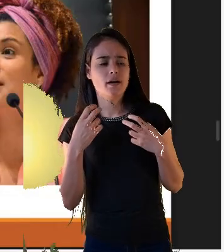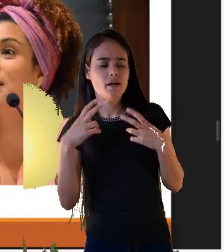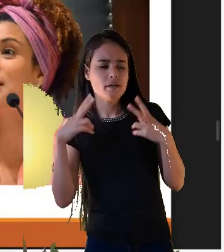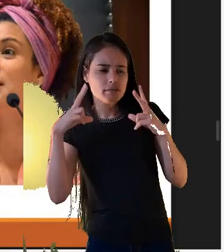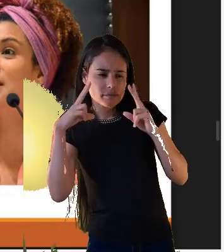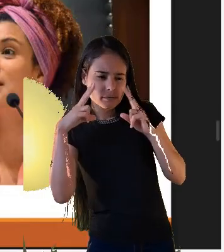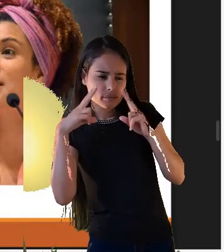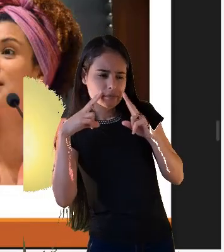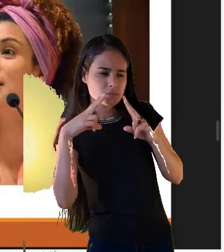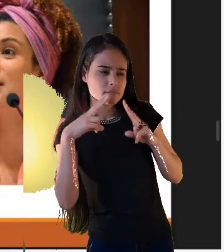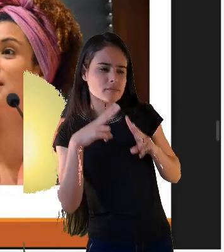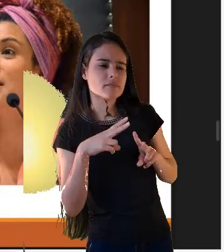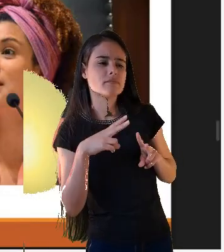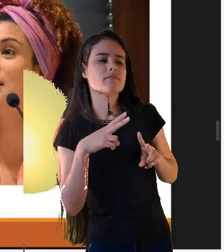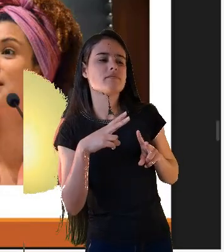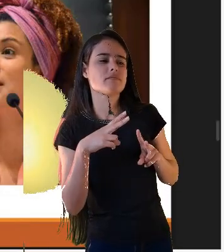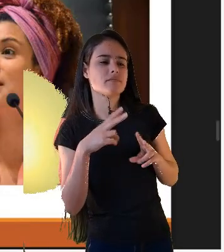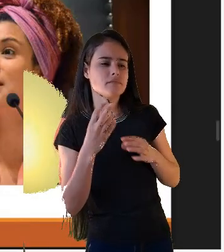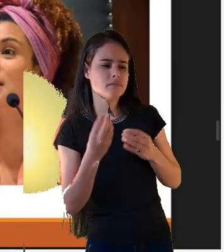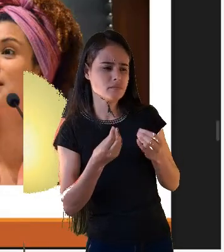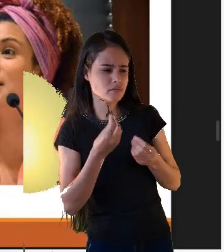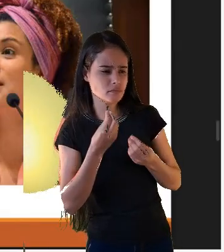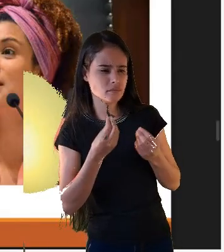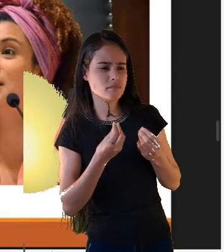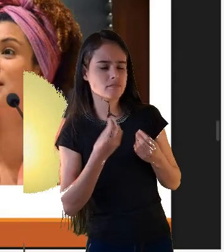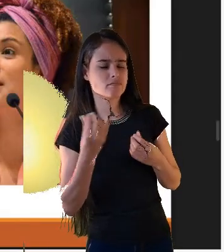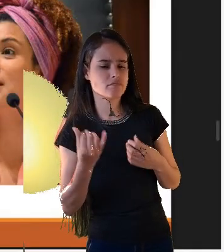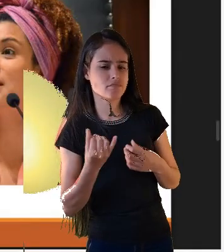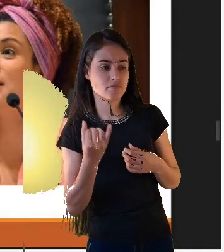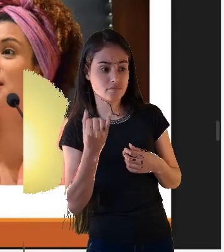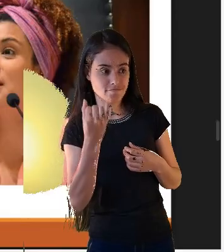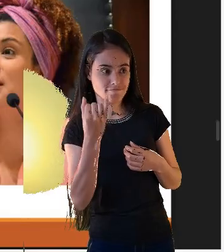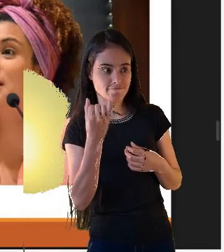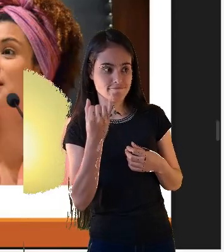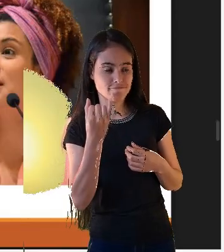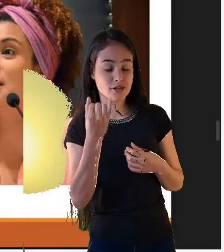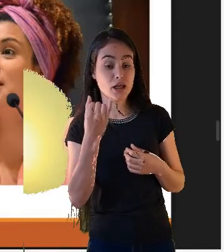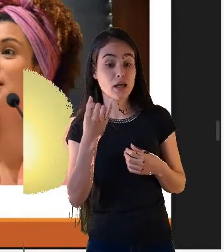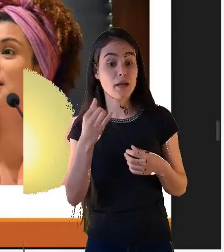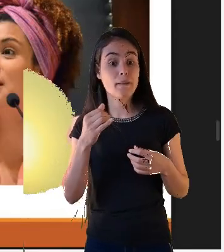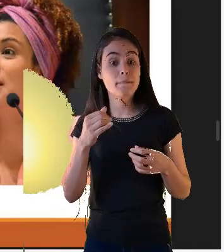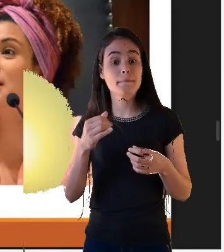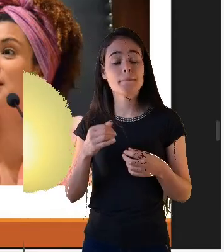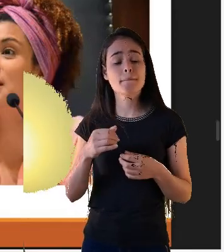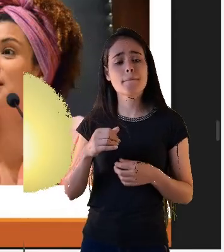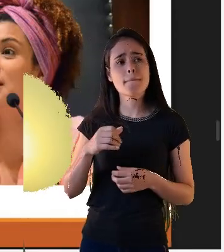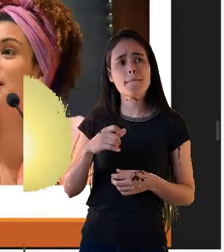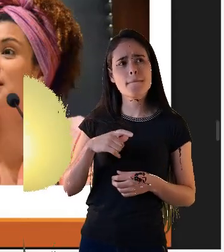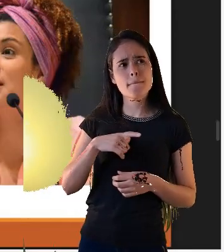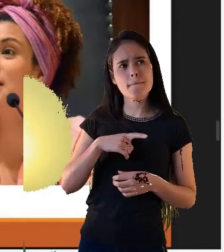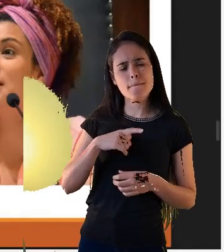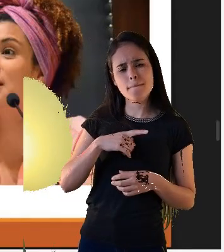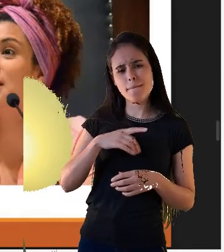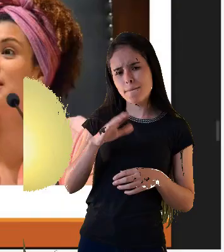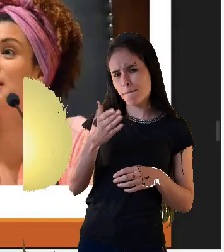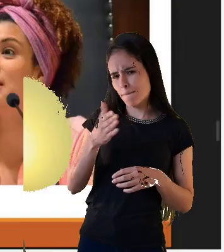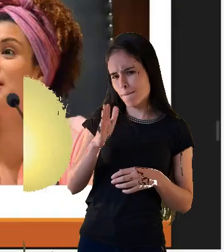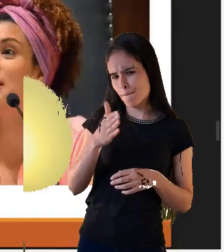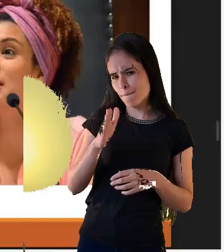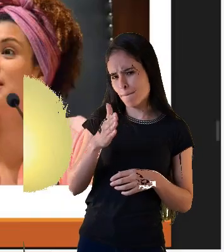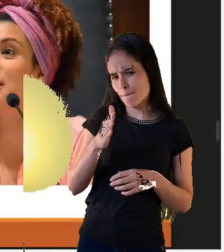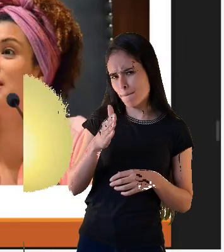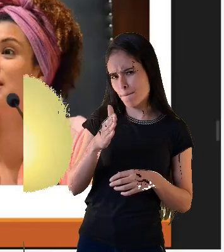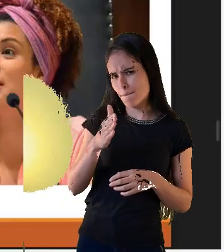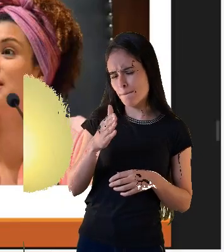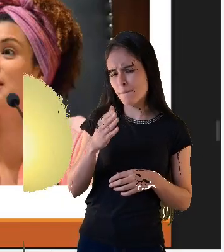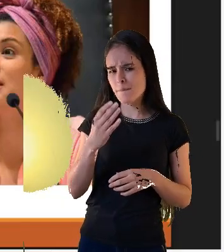e só o ano passado a gente tinha mais de 20 candidaturas de mulheres negras como